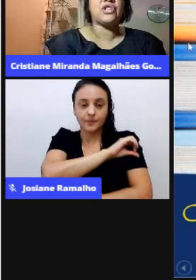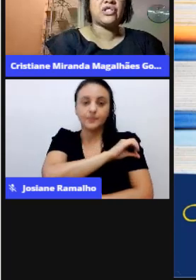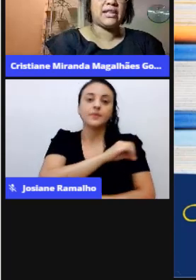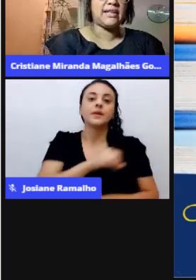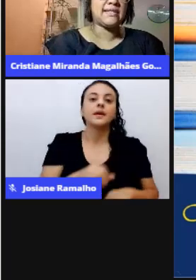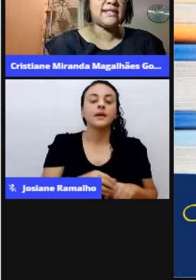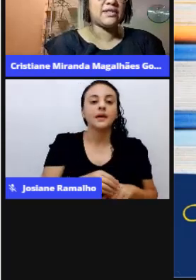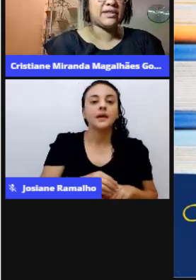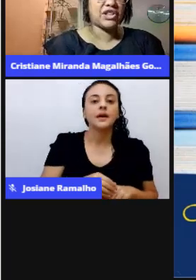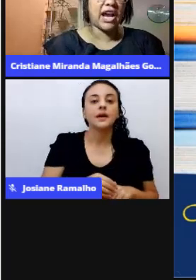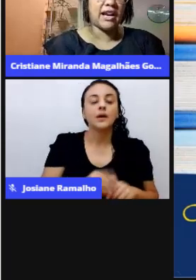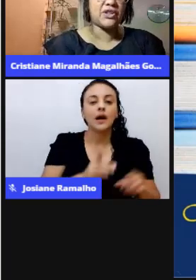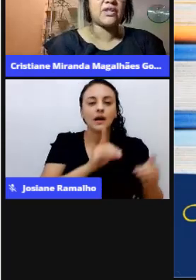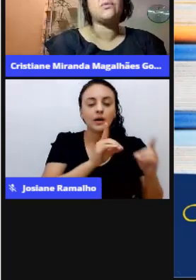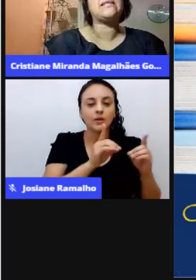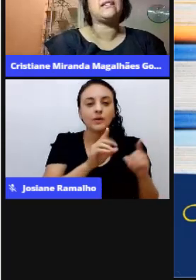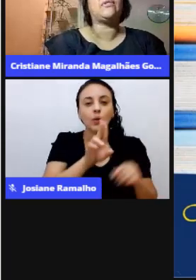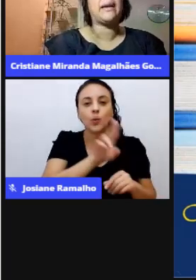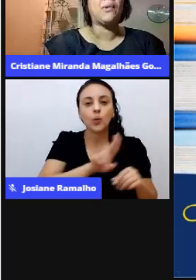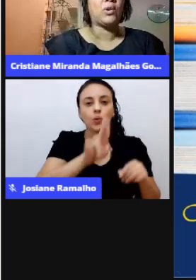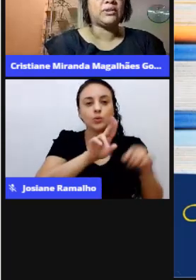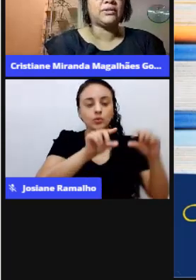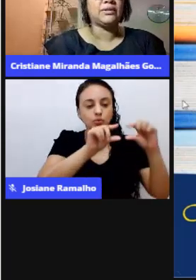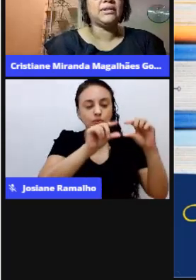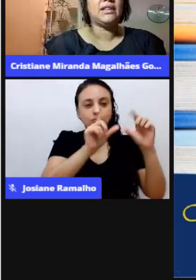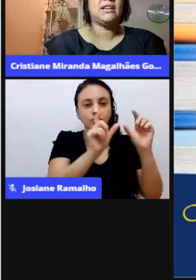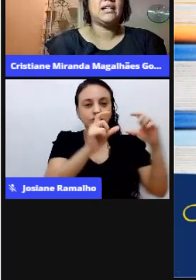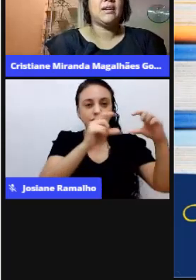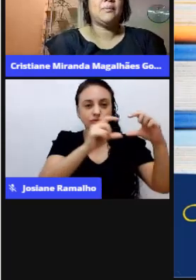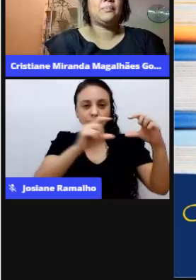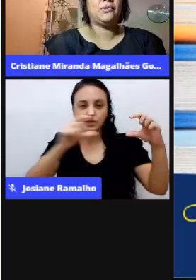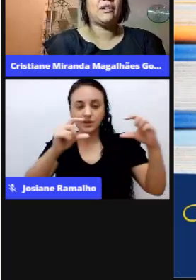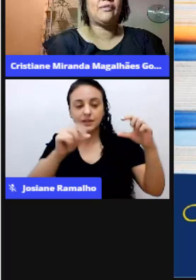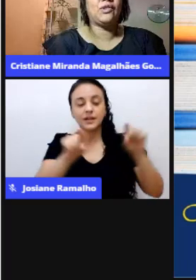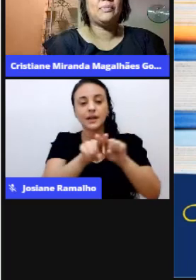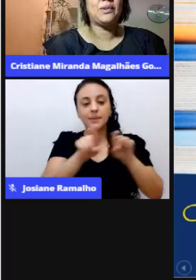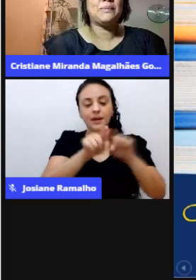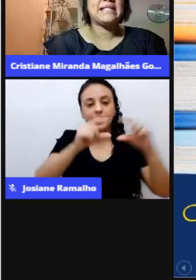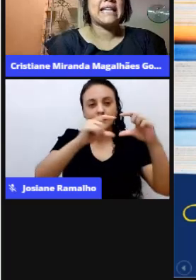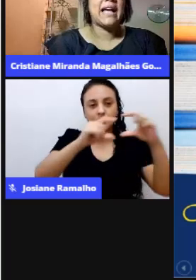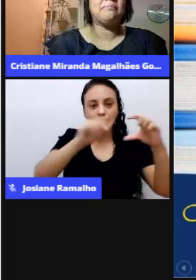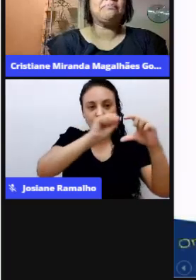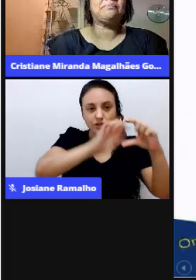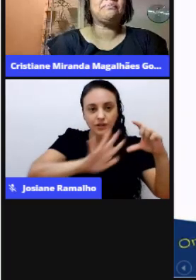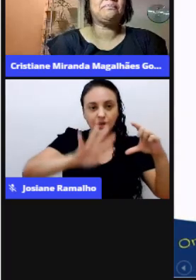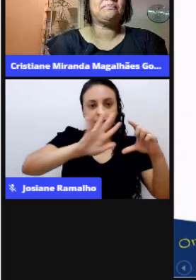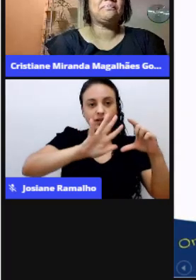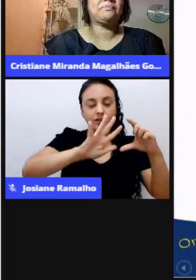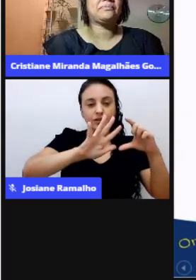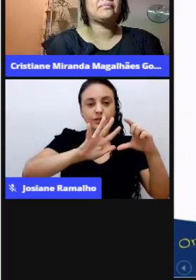o uso de tirinhas e charges no ensino remoto. Por favor, pode passar.